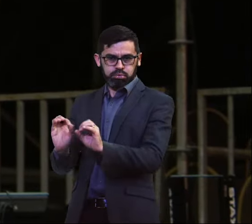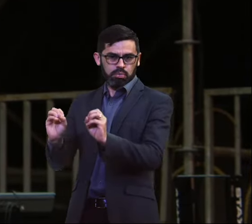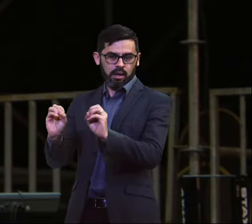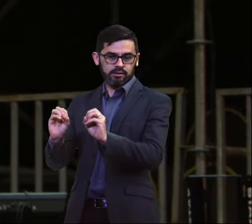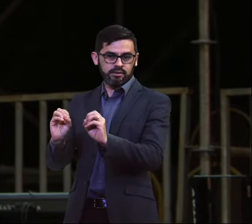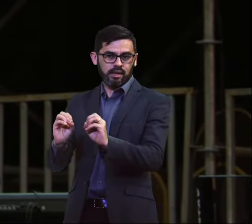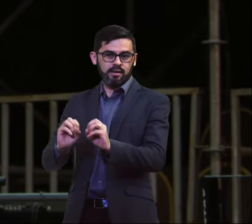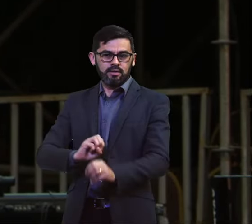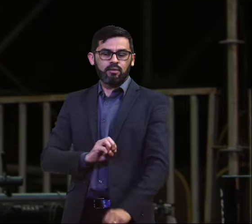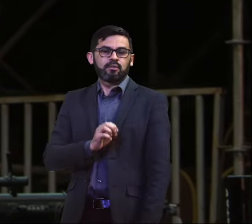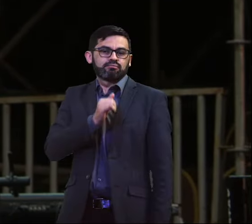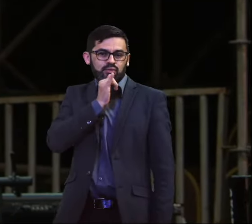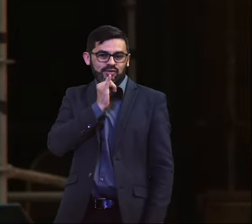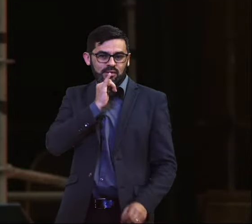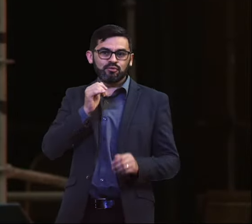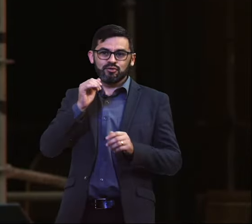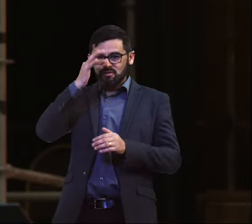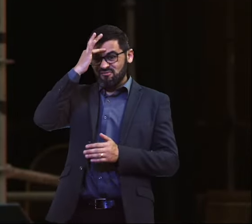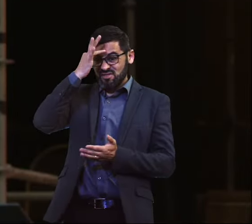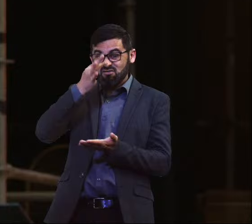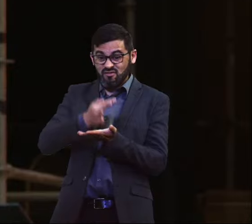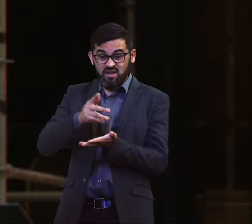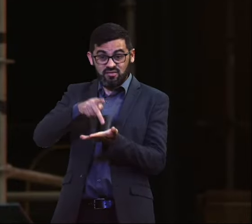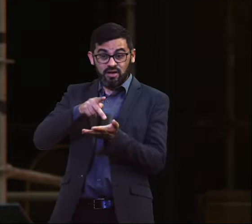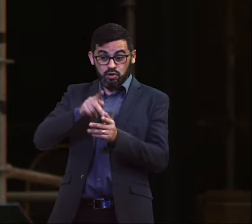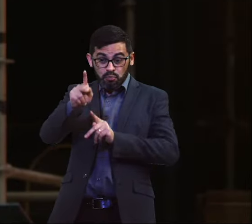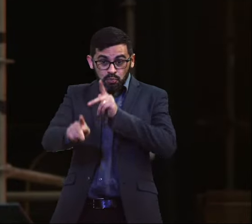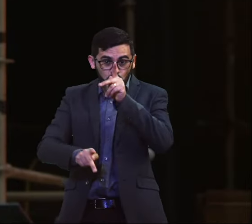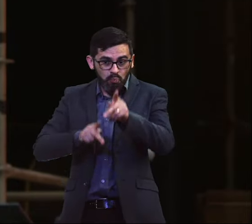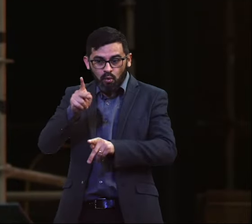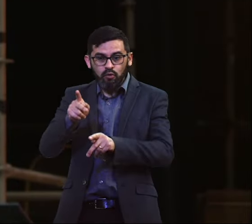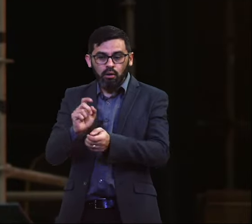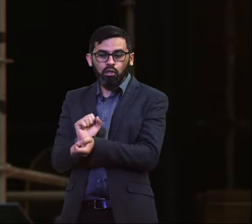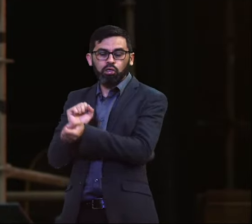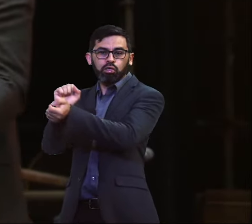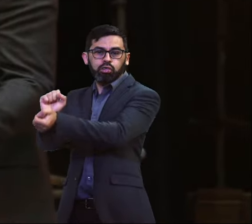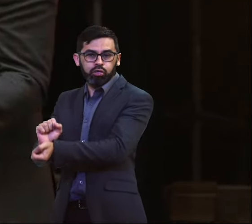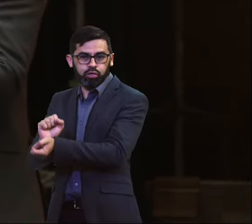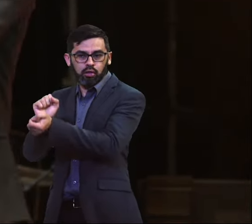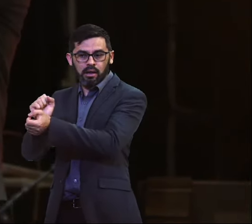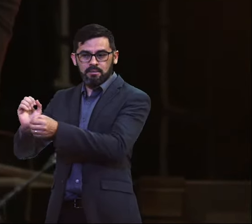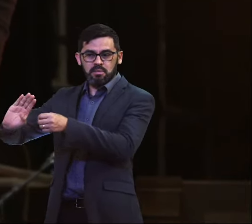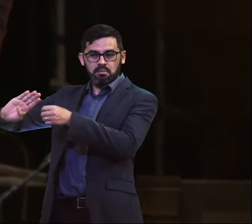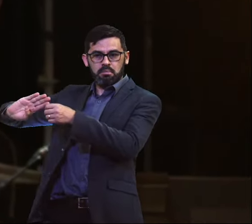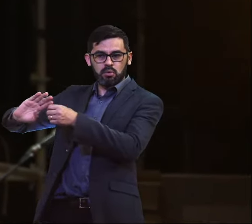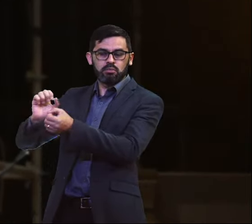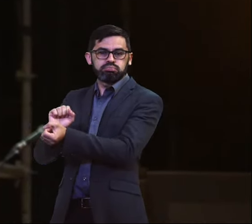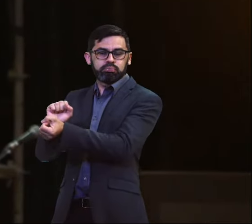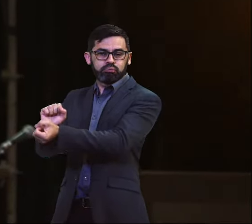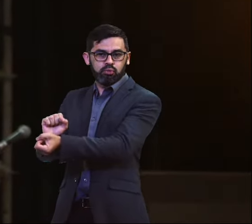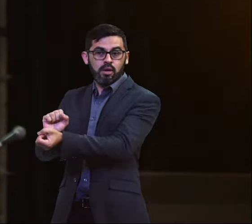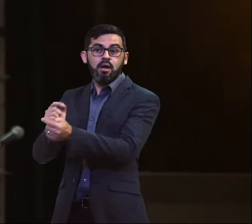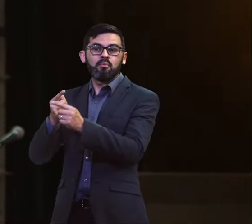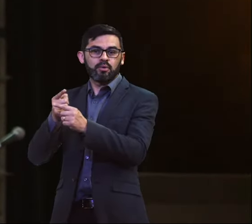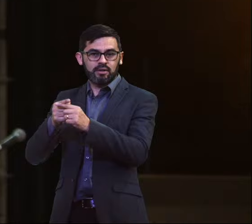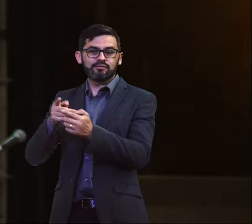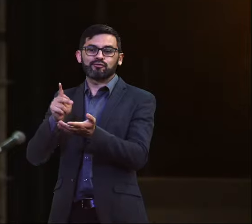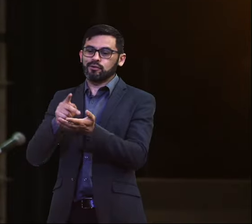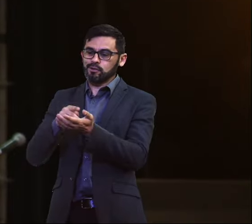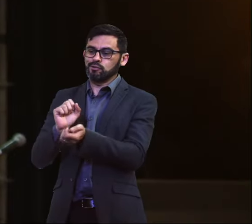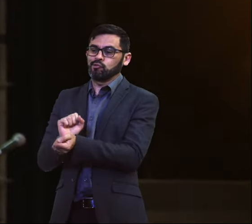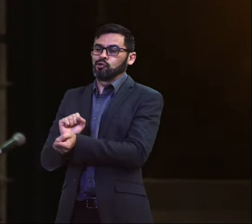Aqueles exemplos de fé para um povo exilado. Na verdade, a profecia está falando deles, porque eles foram para o